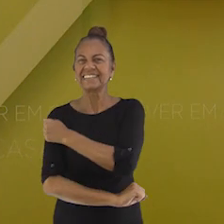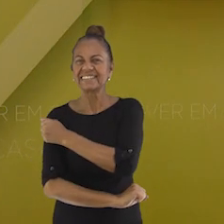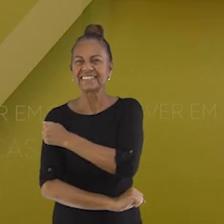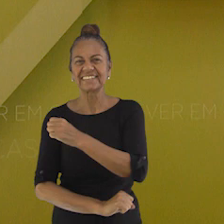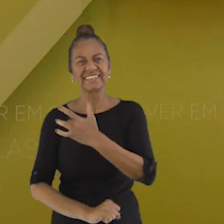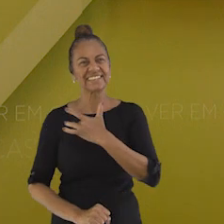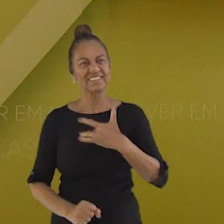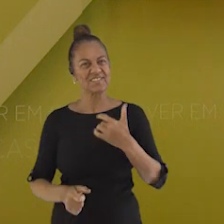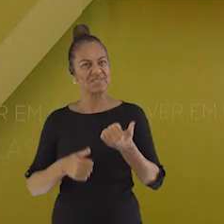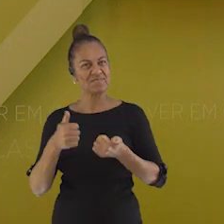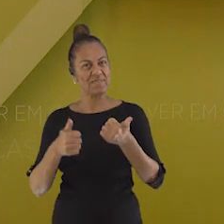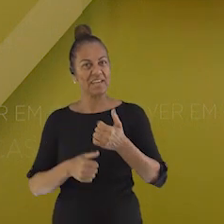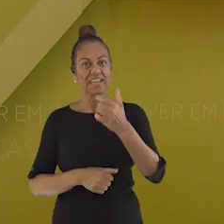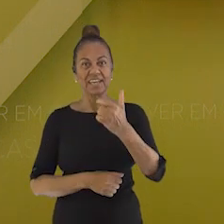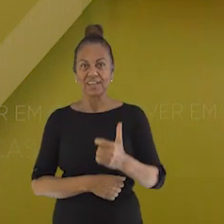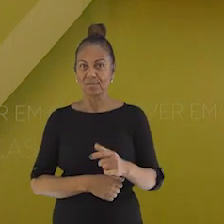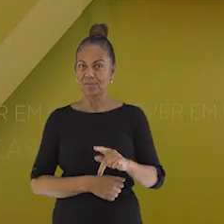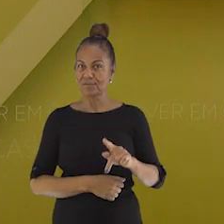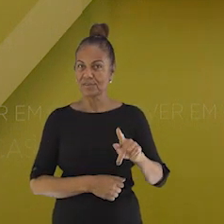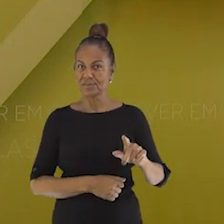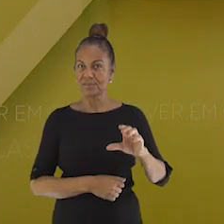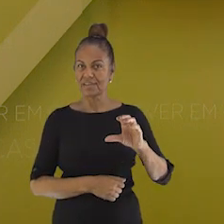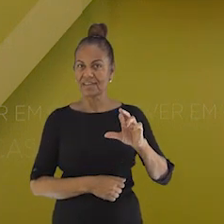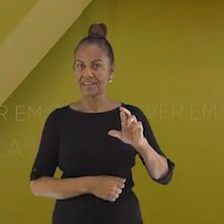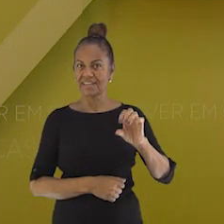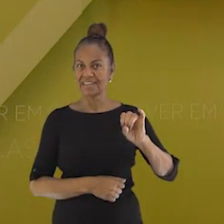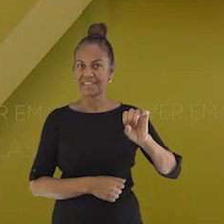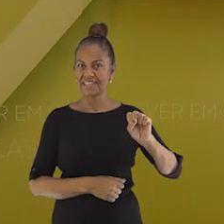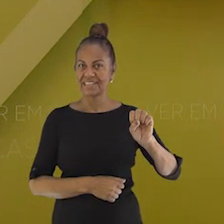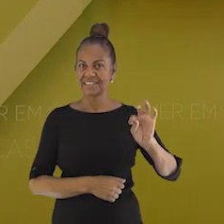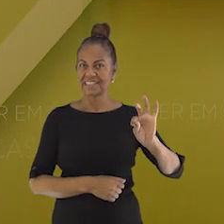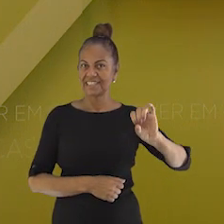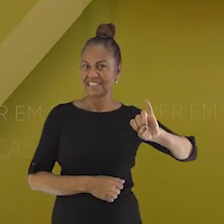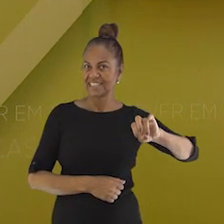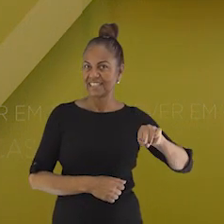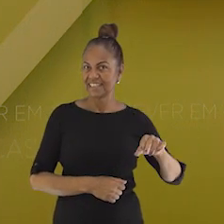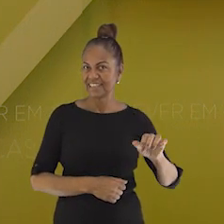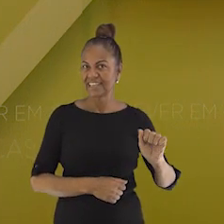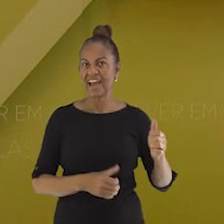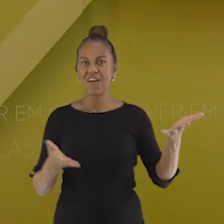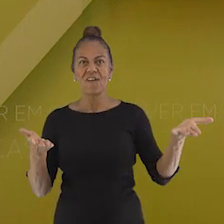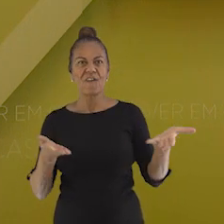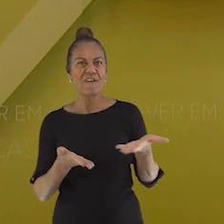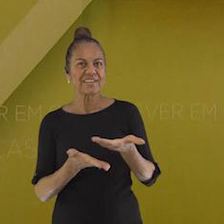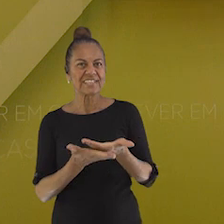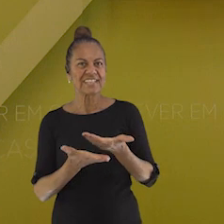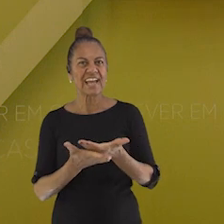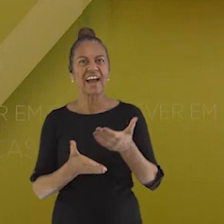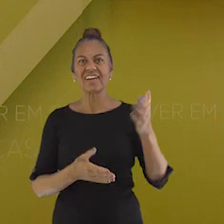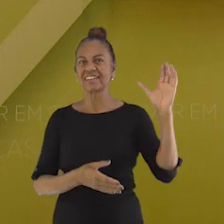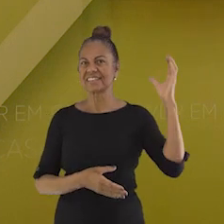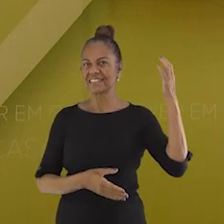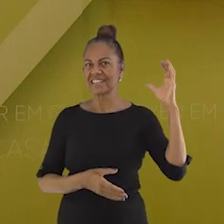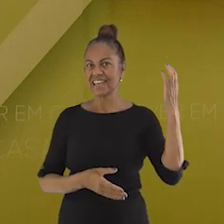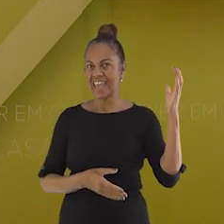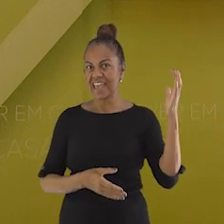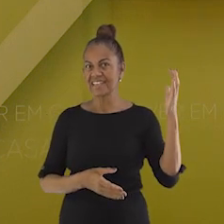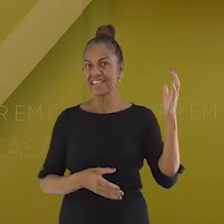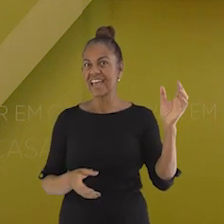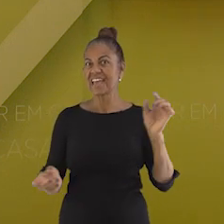Olá, estudantes, tudo bem com vocês? Eu sou a professora Cristina Santos e hoje teremos uma aula de ciências acerca